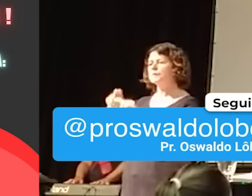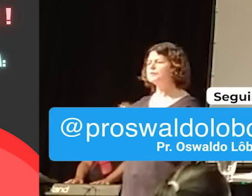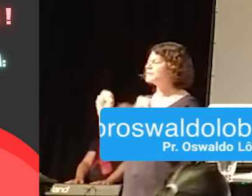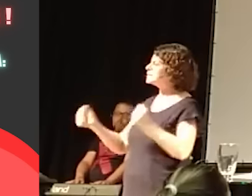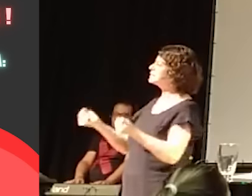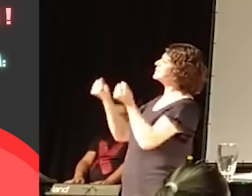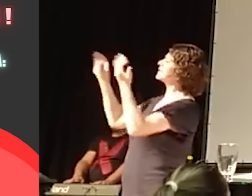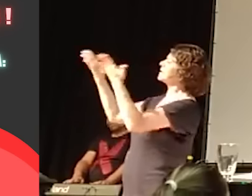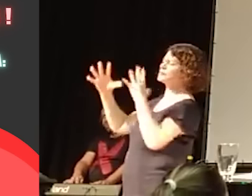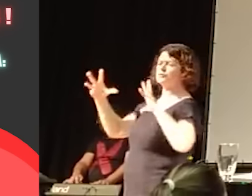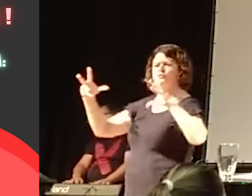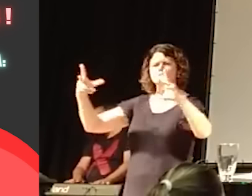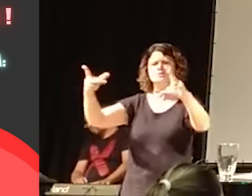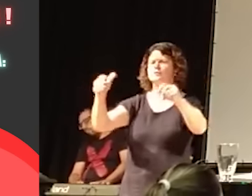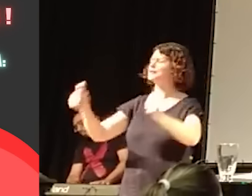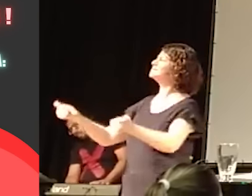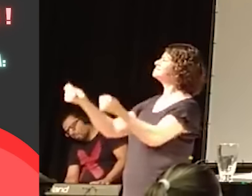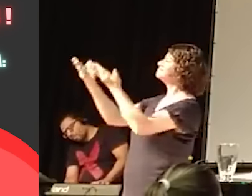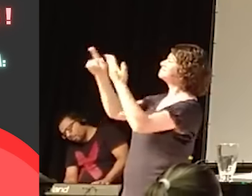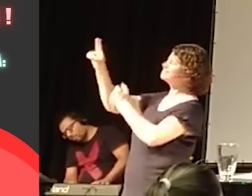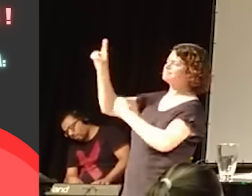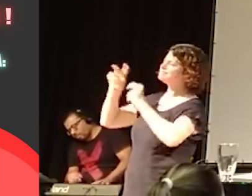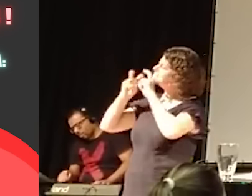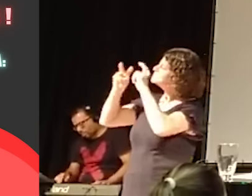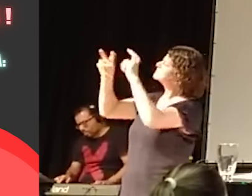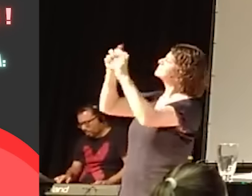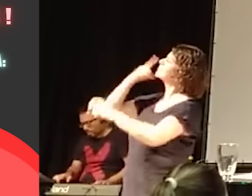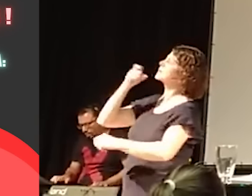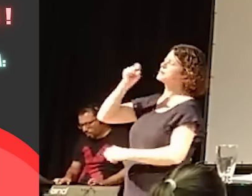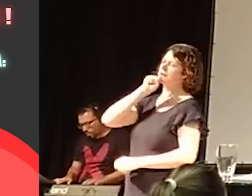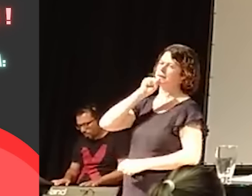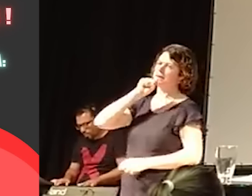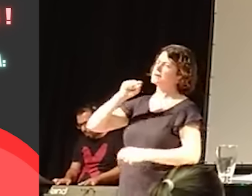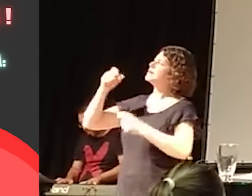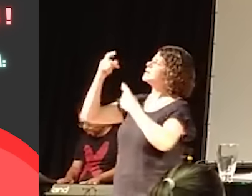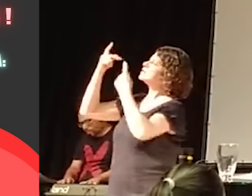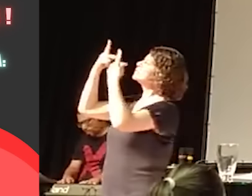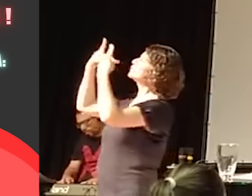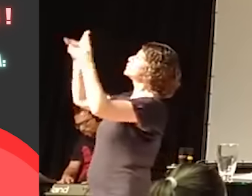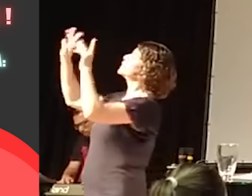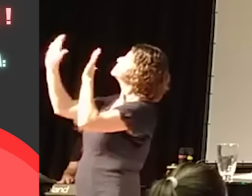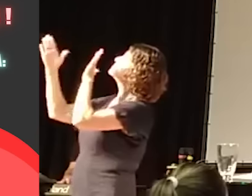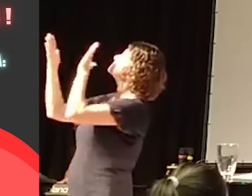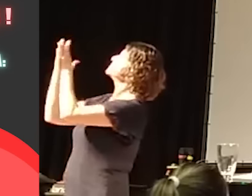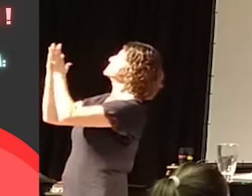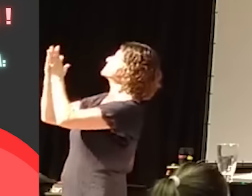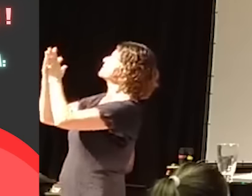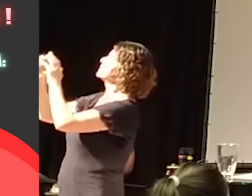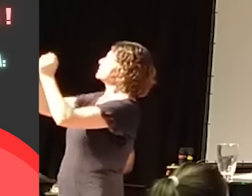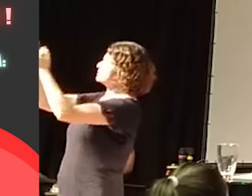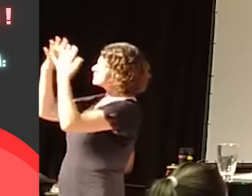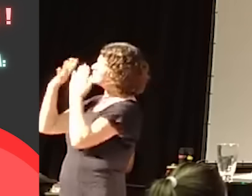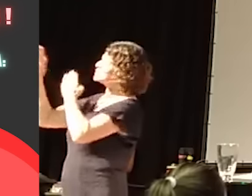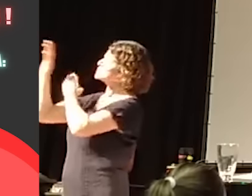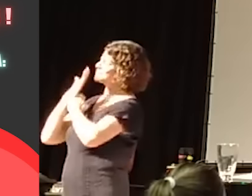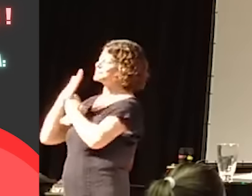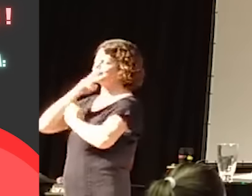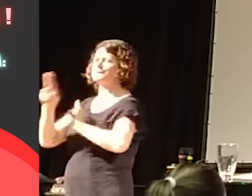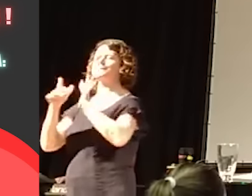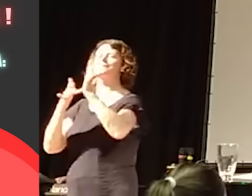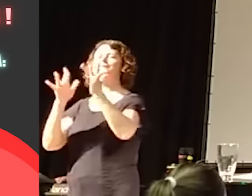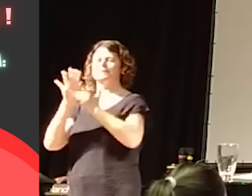entregamos tudo a ti clamando a pai pela tua presença e pelo teu em nome de